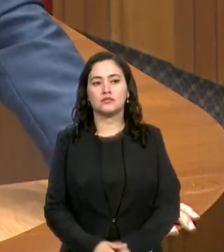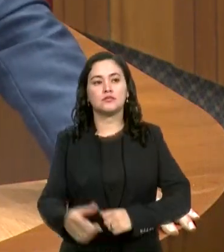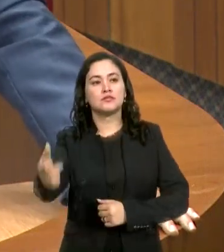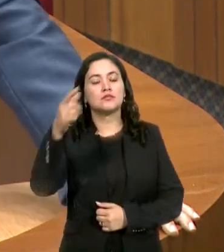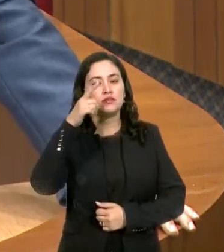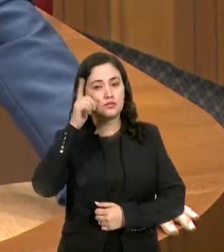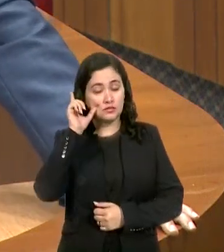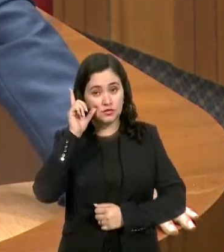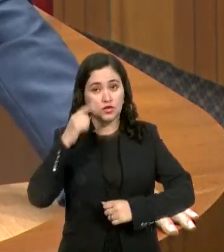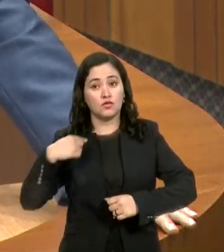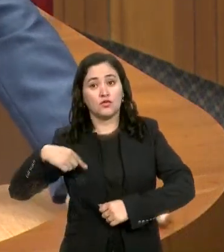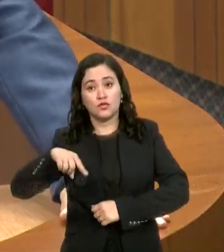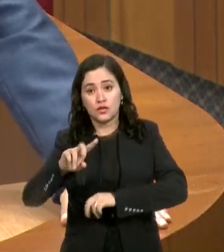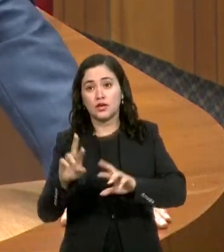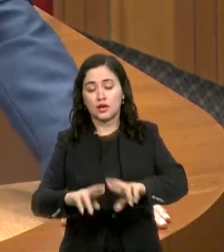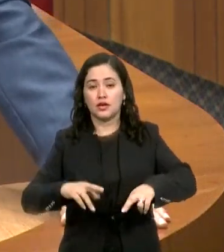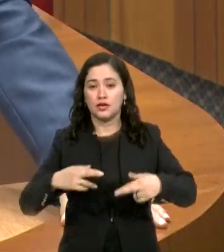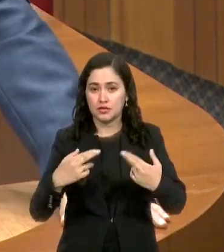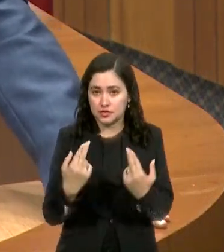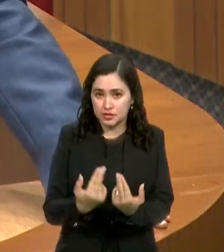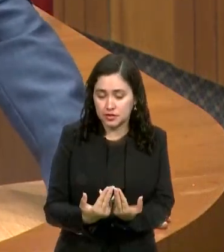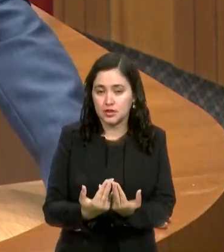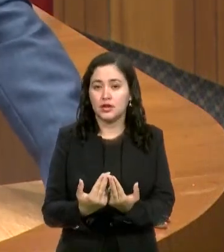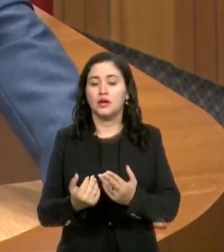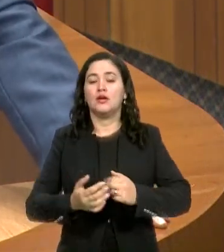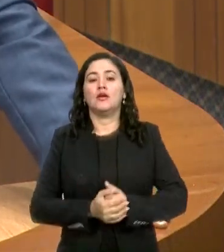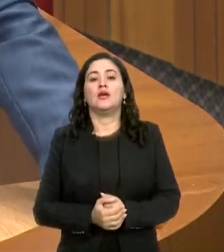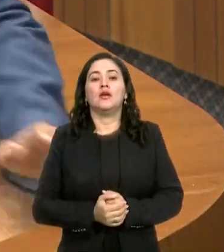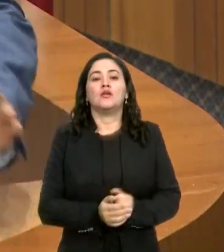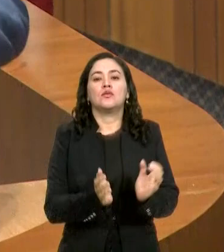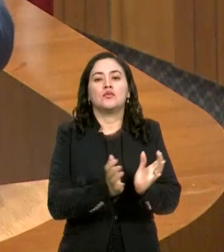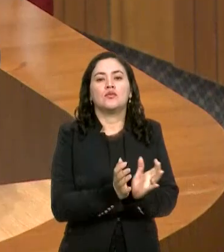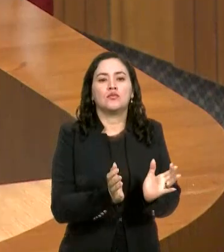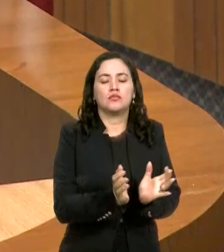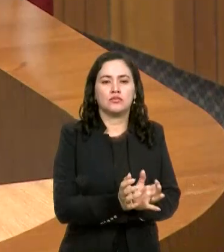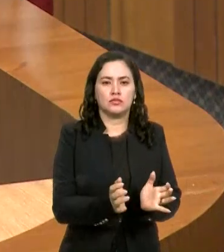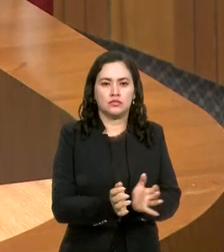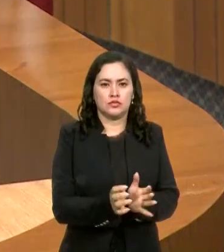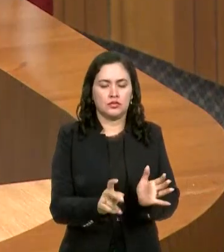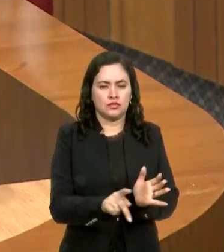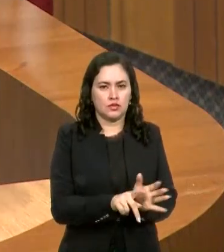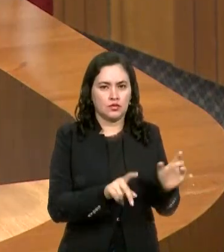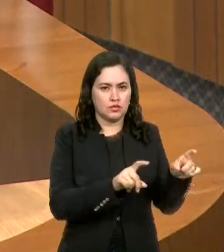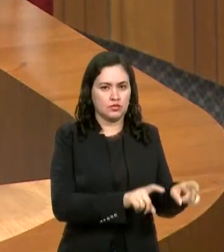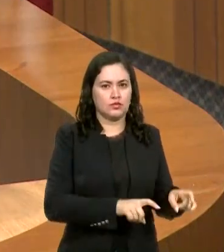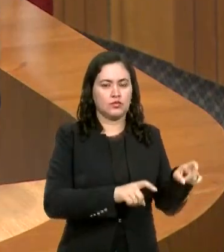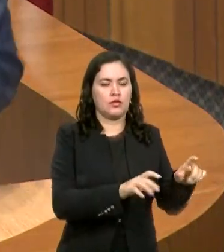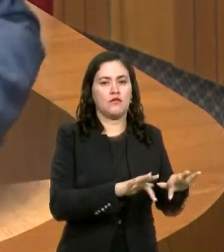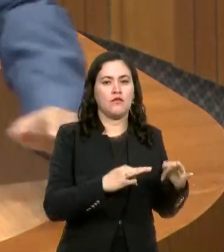Familiar, quanto pela presidência, pela Comissão Permanente do Meio Ambiente, onde nós tratamos